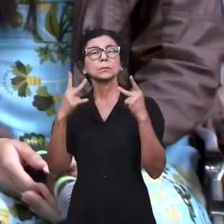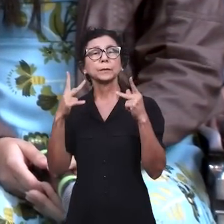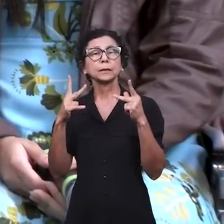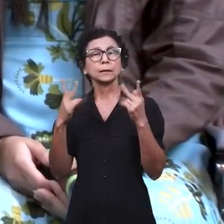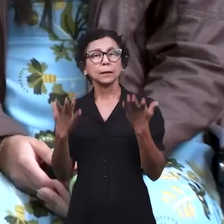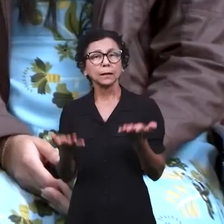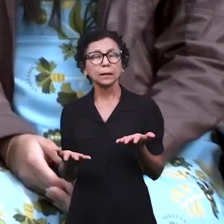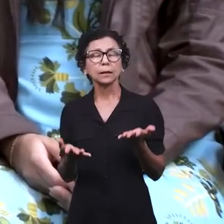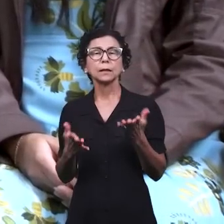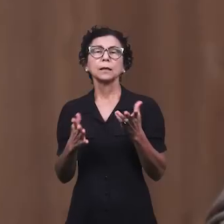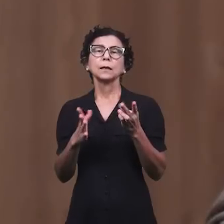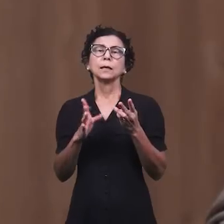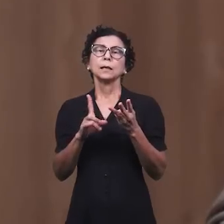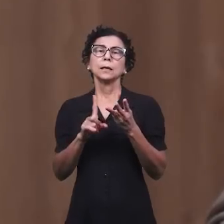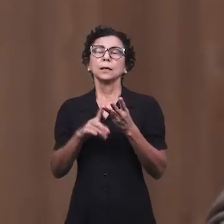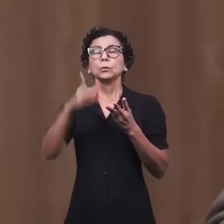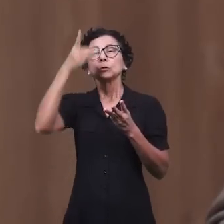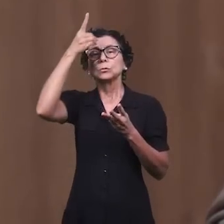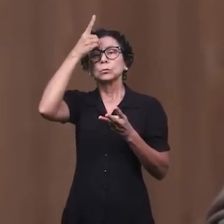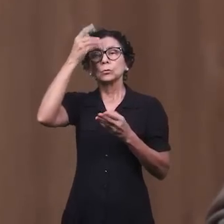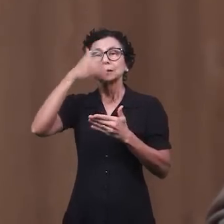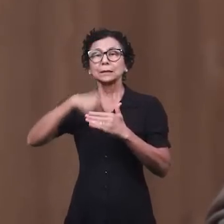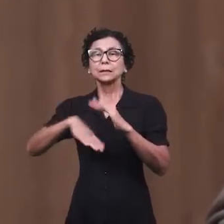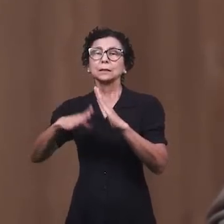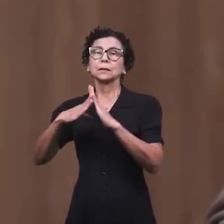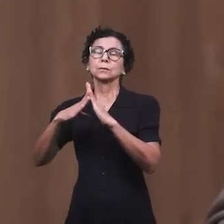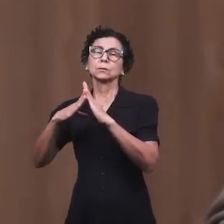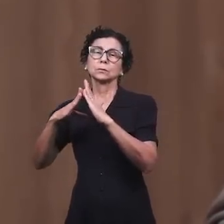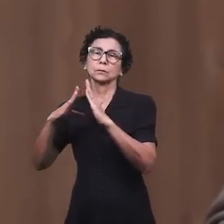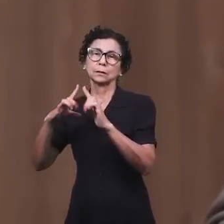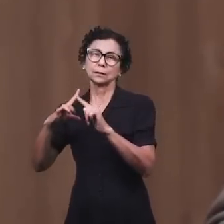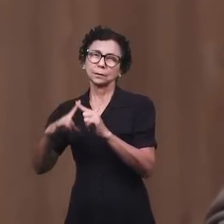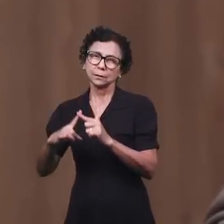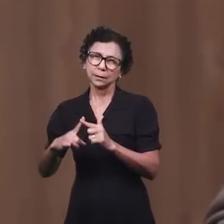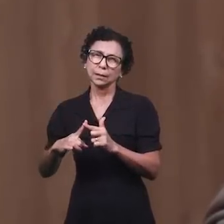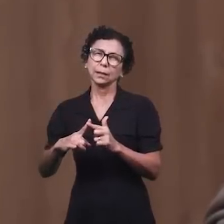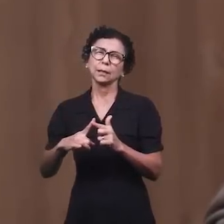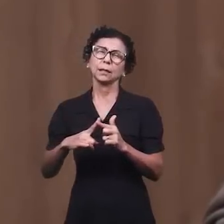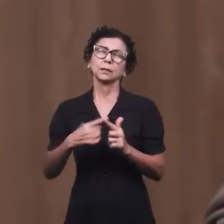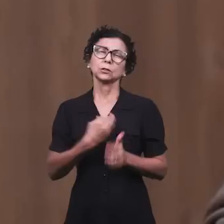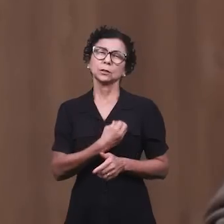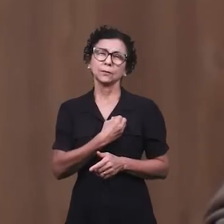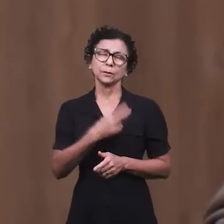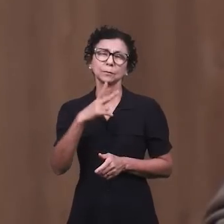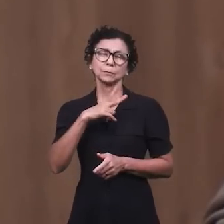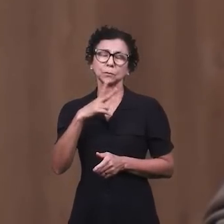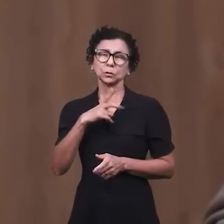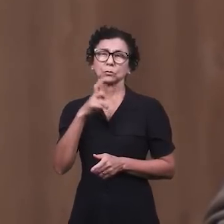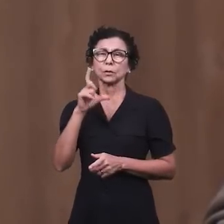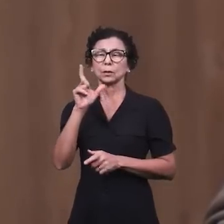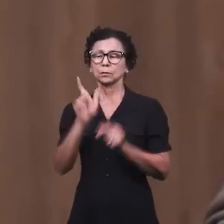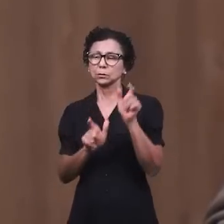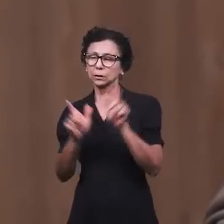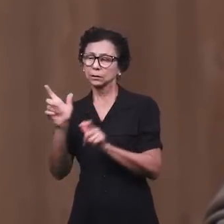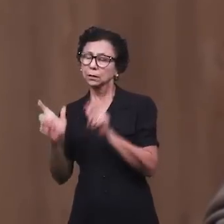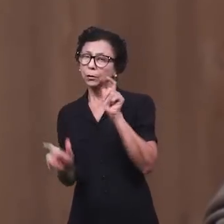a experiência dos dons dentro da igreja, na vida da igreja. Isso foi sequencial, nós